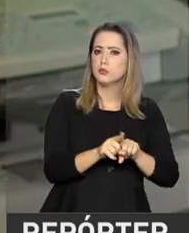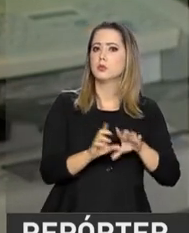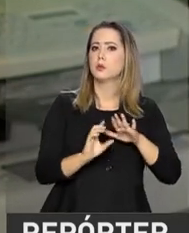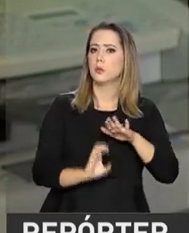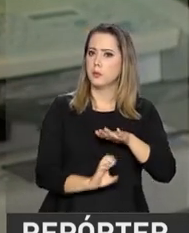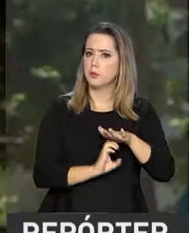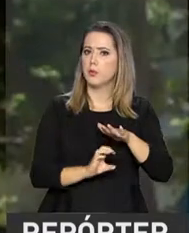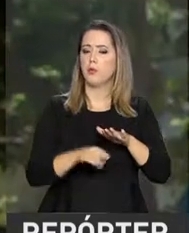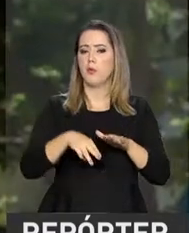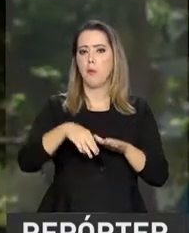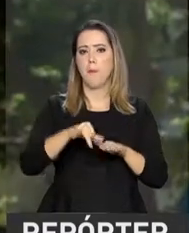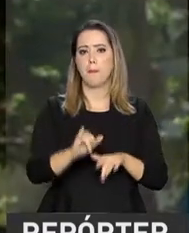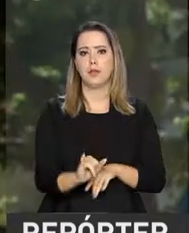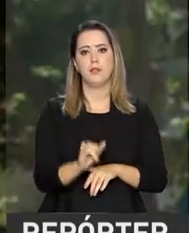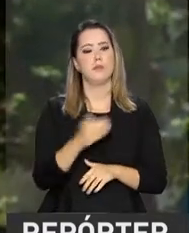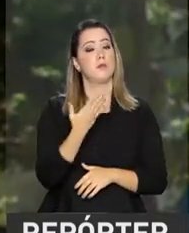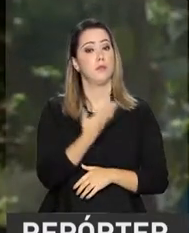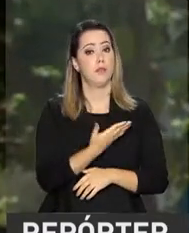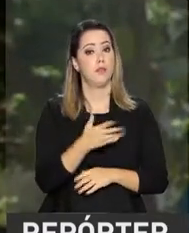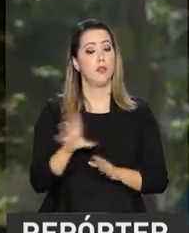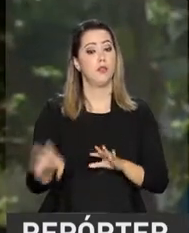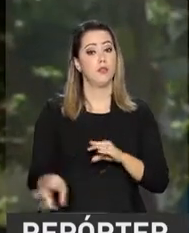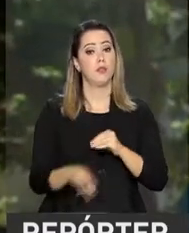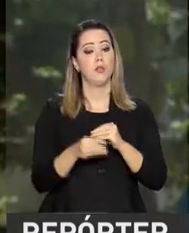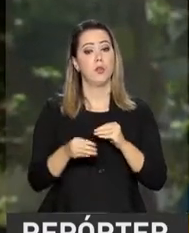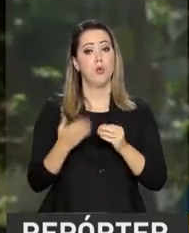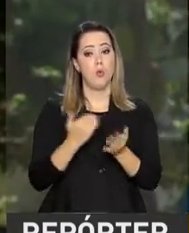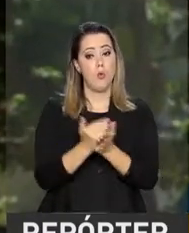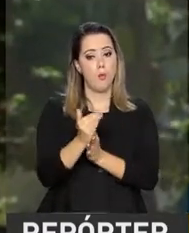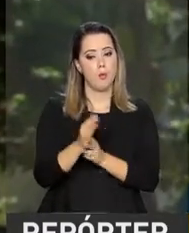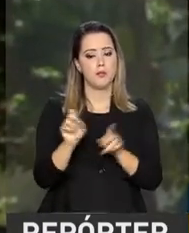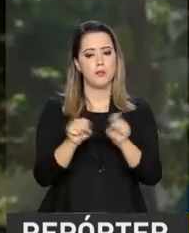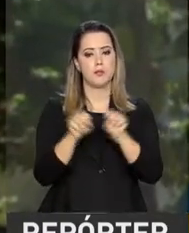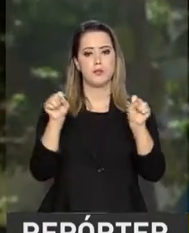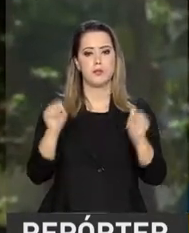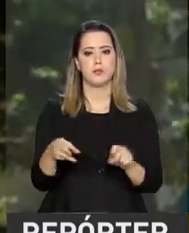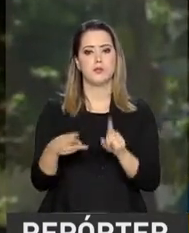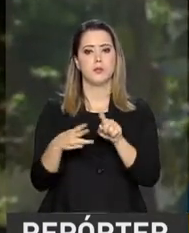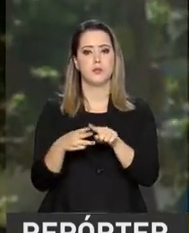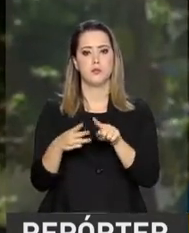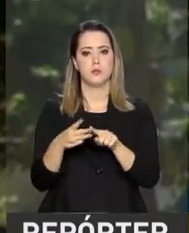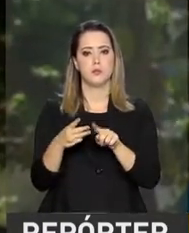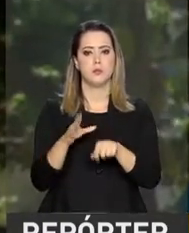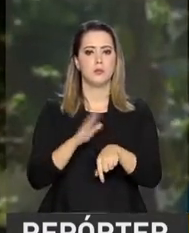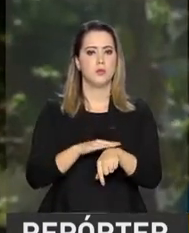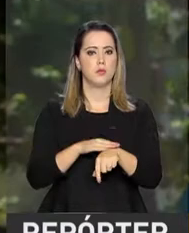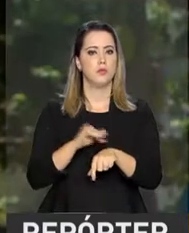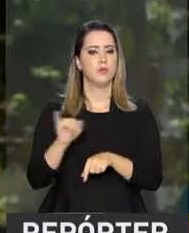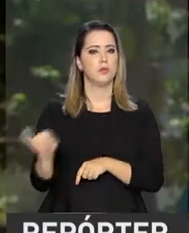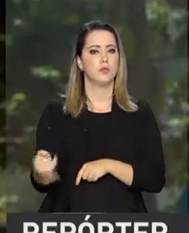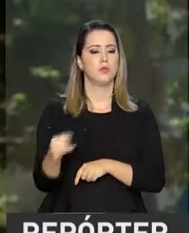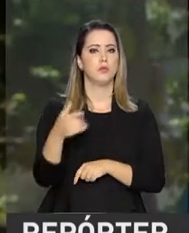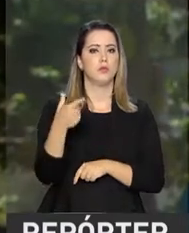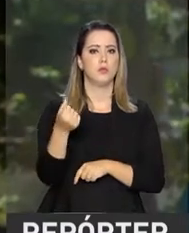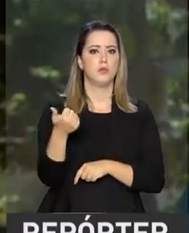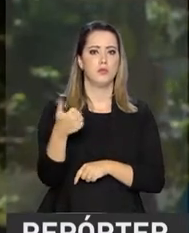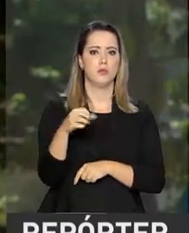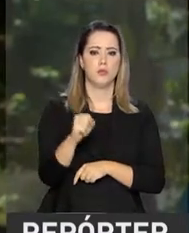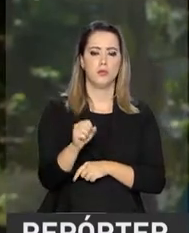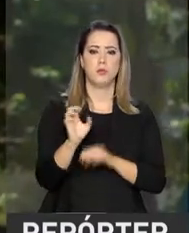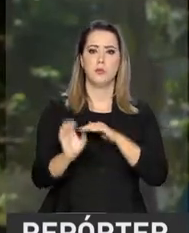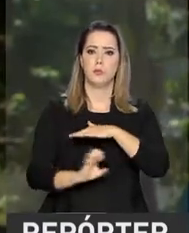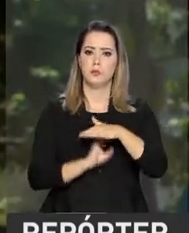individual a implantação do sistema será realizada em três etapas em janeiro de 2018 será para os